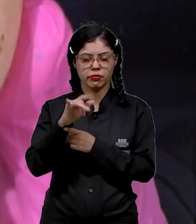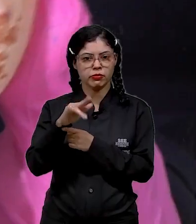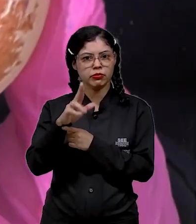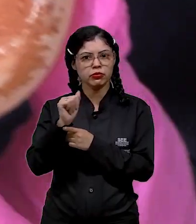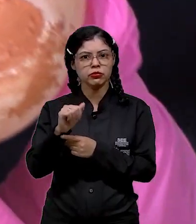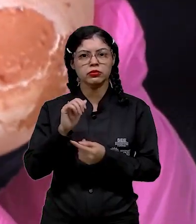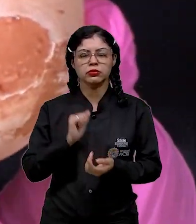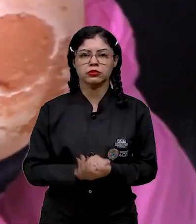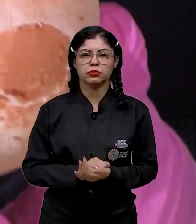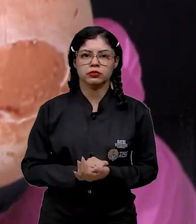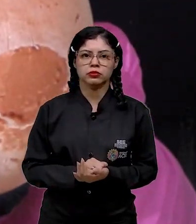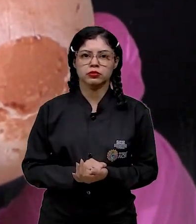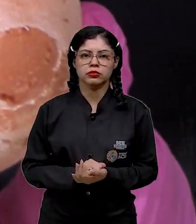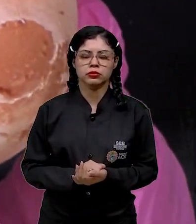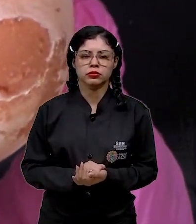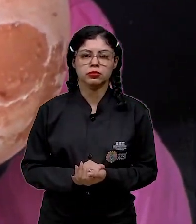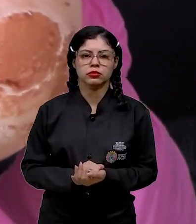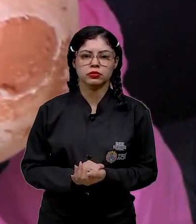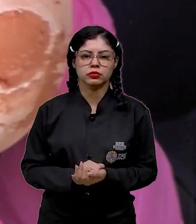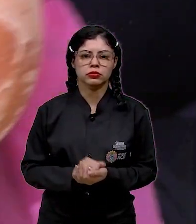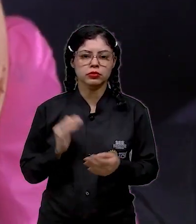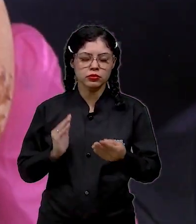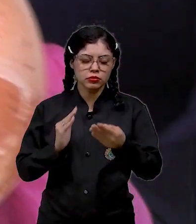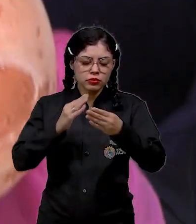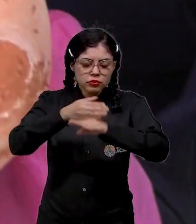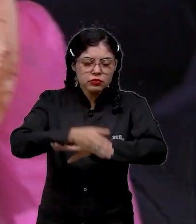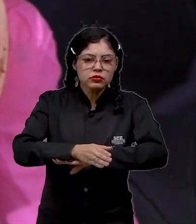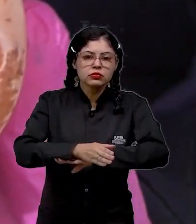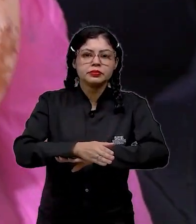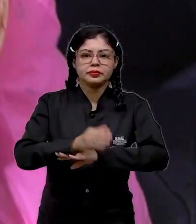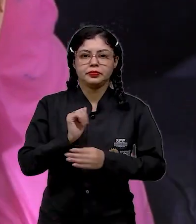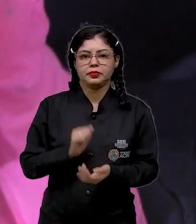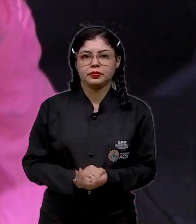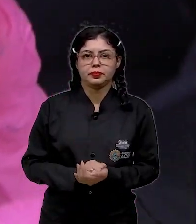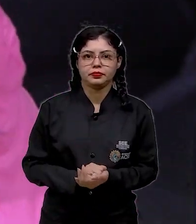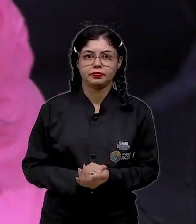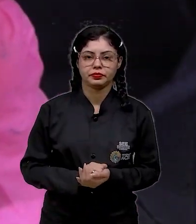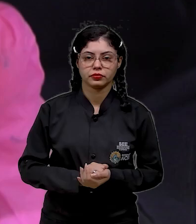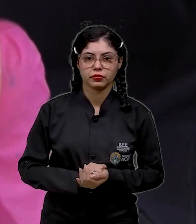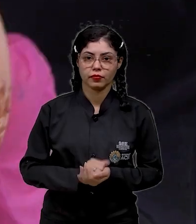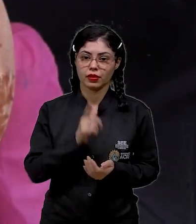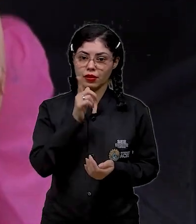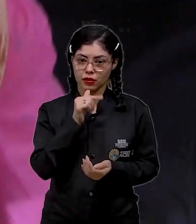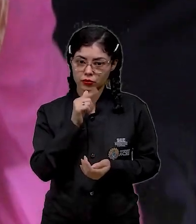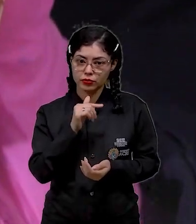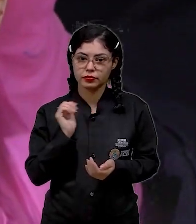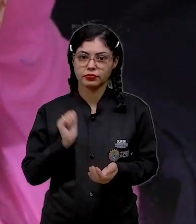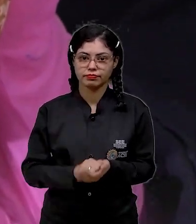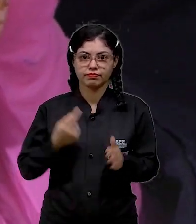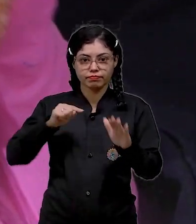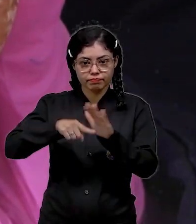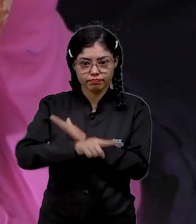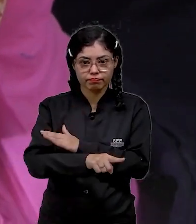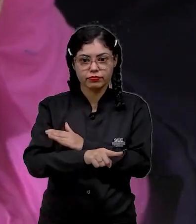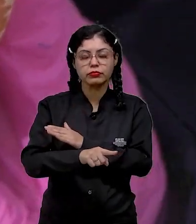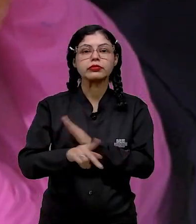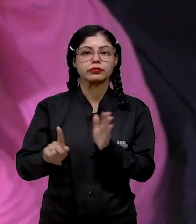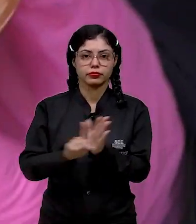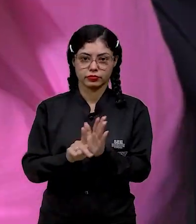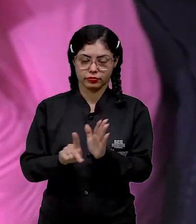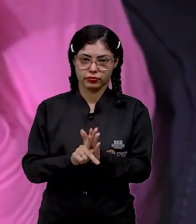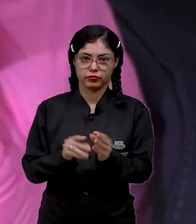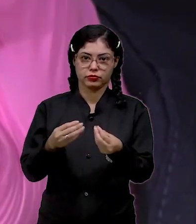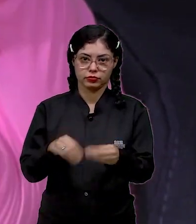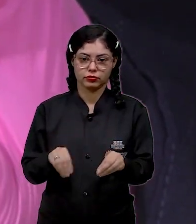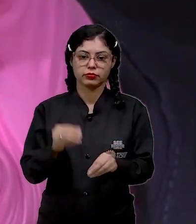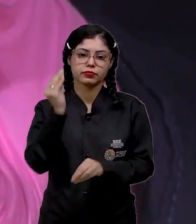Então, como essa membrana é permeável por ação da osmose, a água ali do vinagre ele vai entrar aqui dentro do ovo, né,